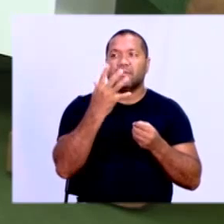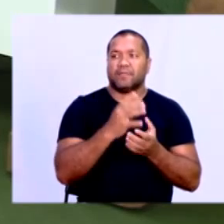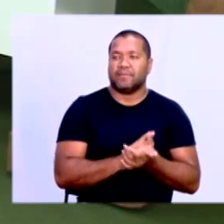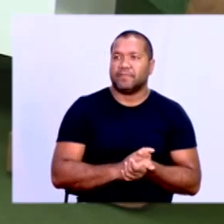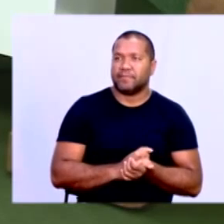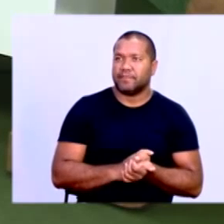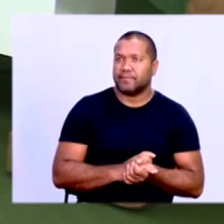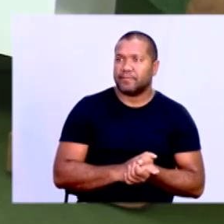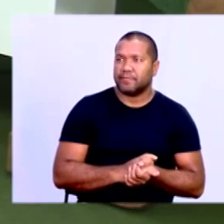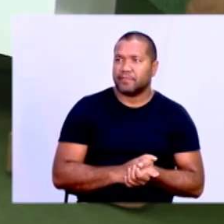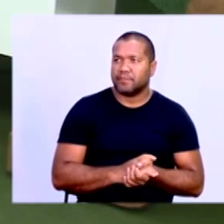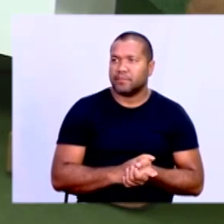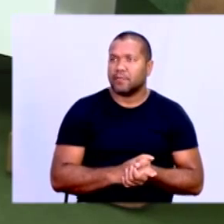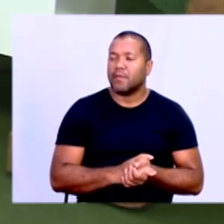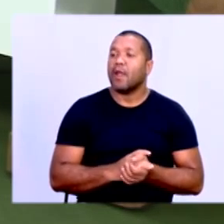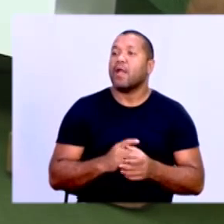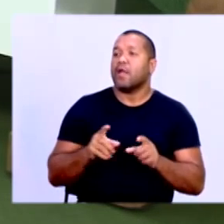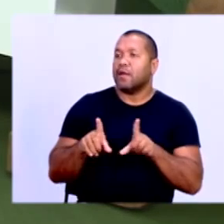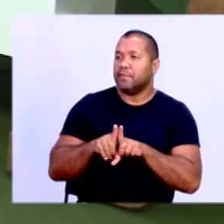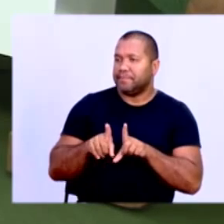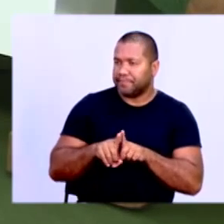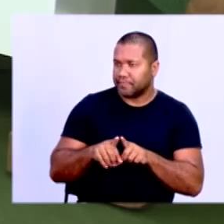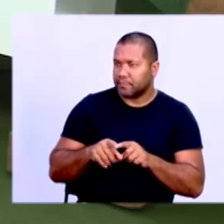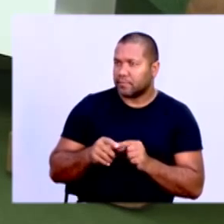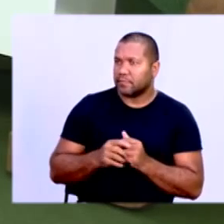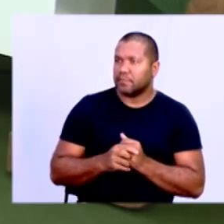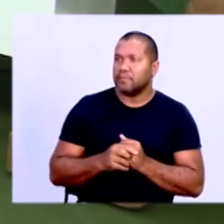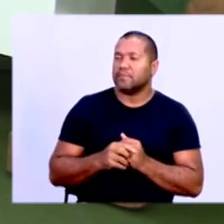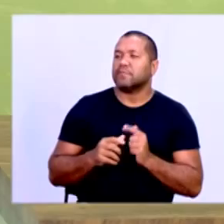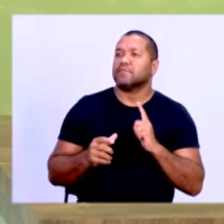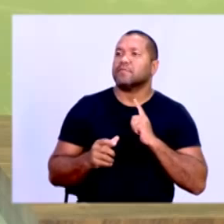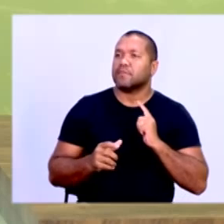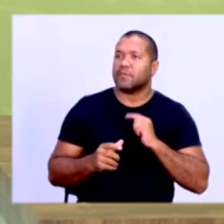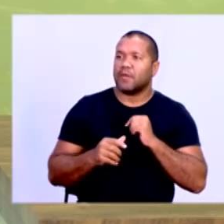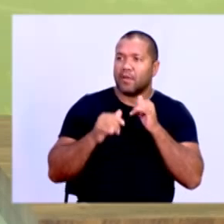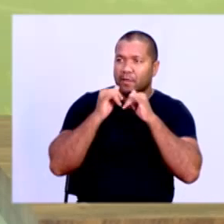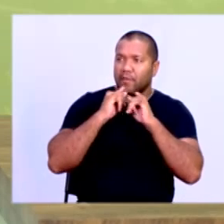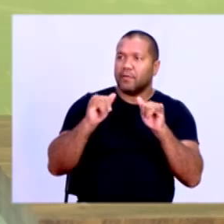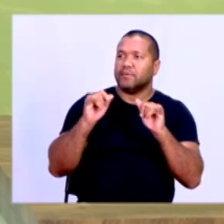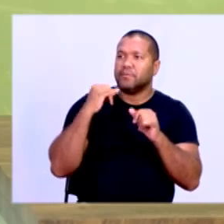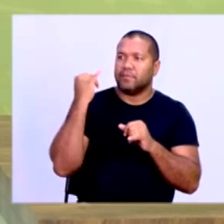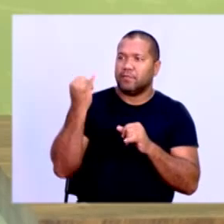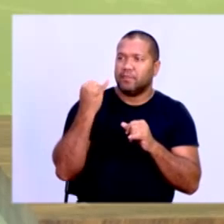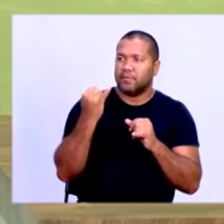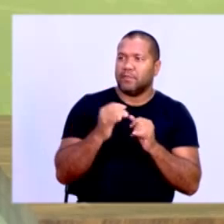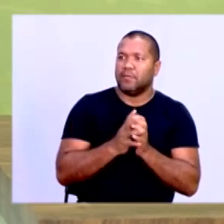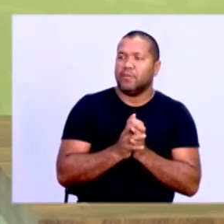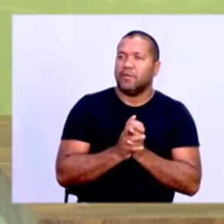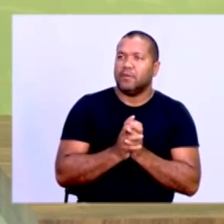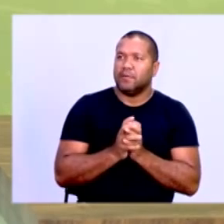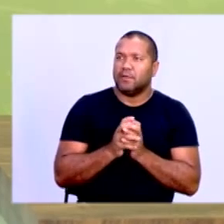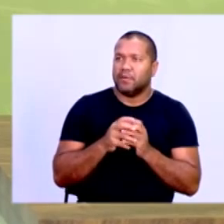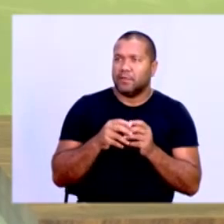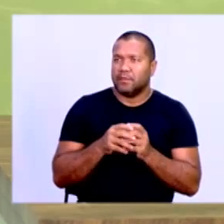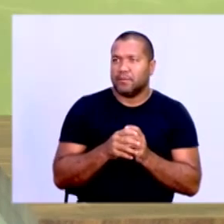Então, tem uma informação importante para a gente dar sobre o